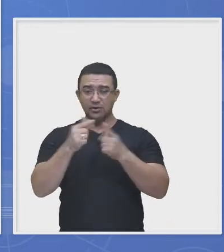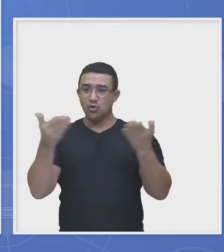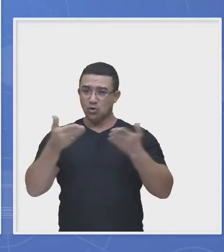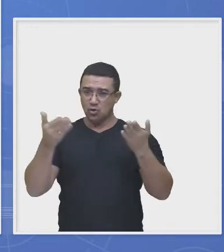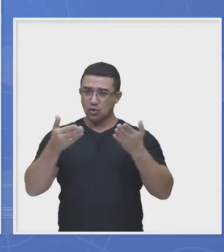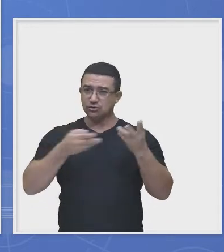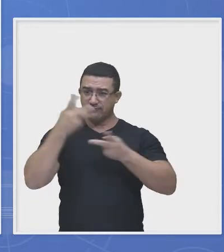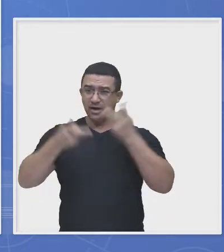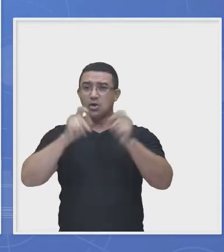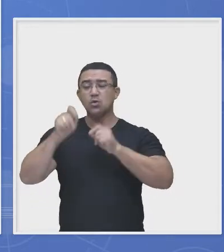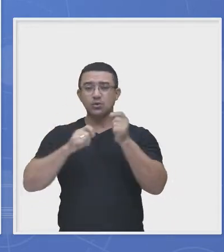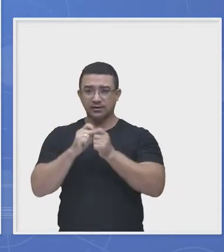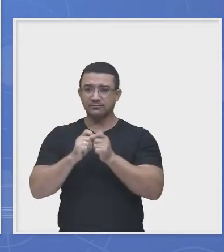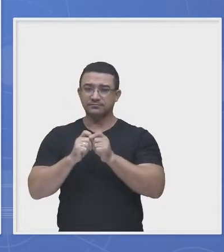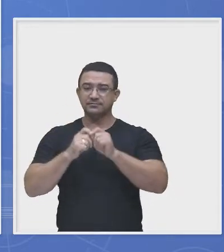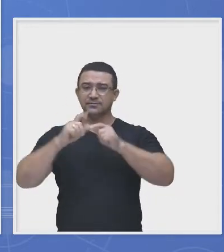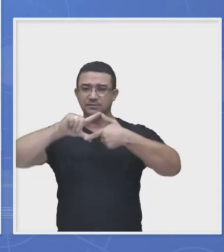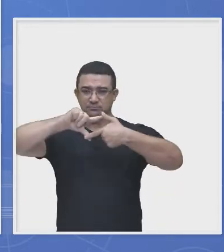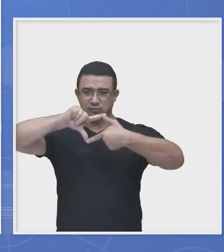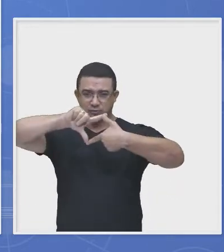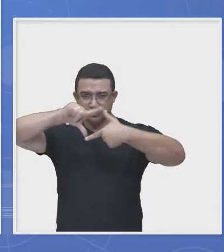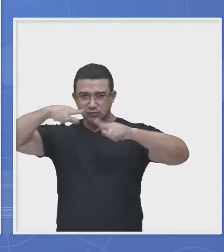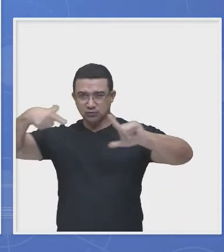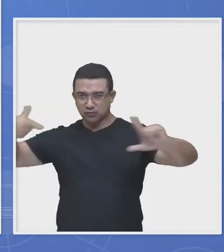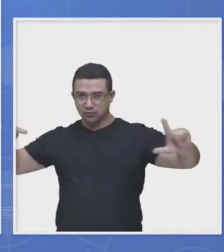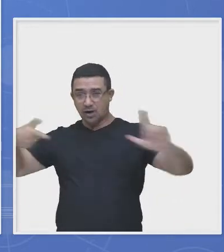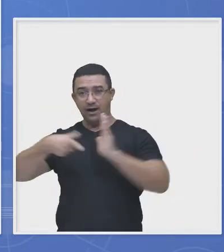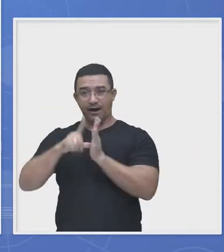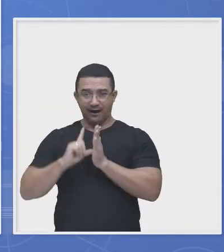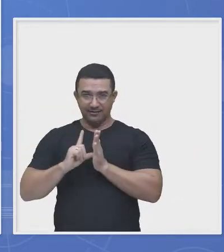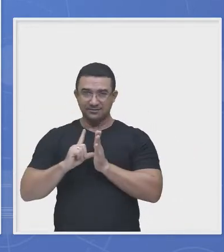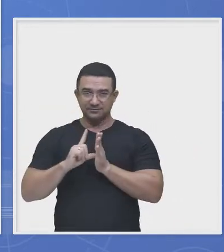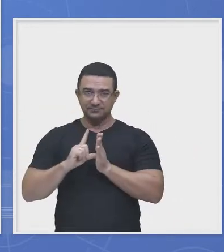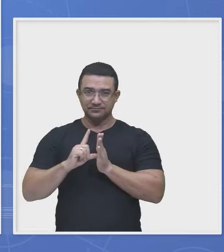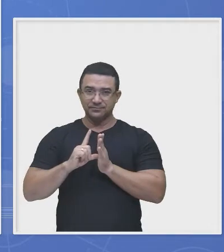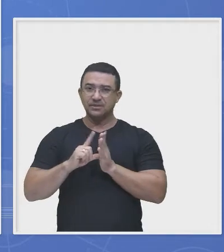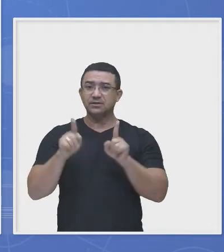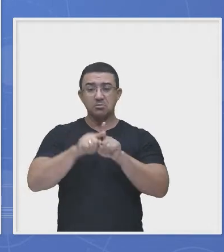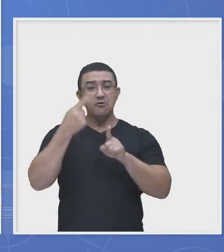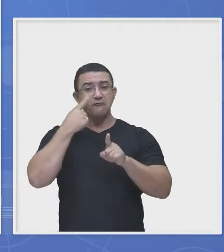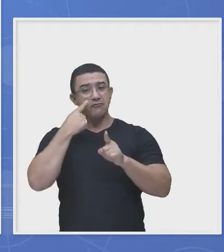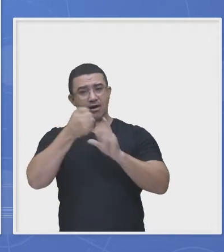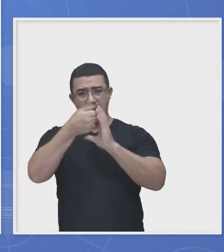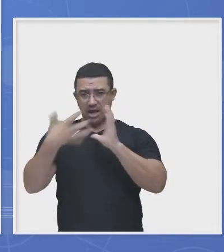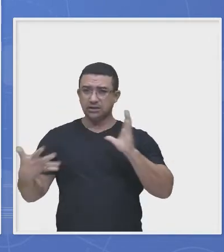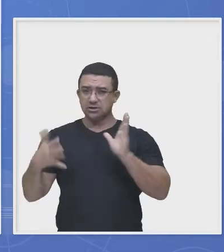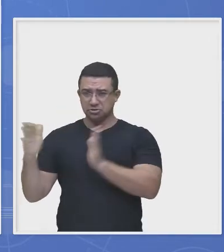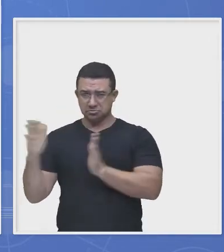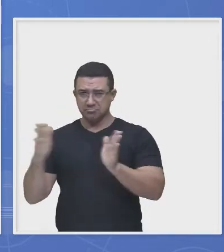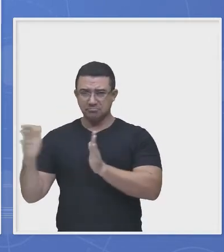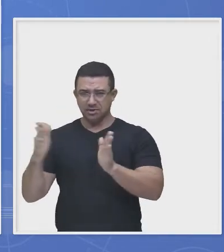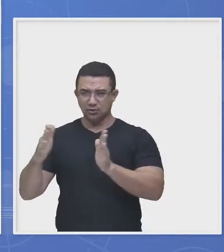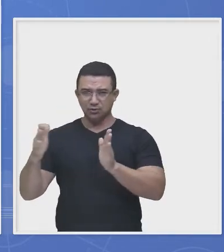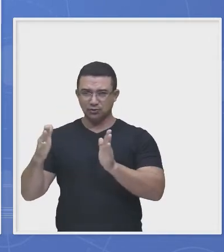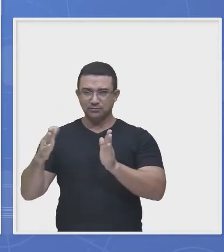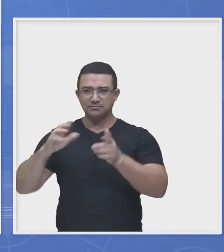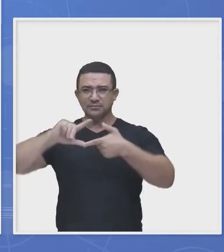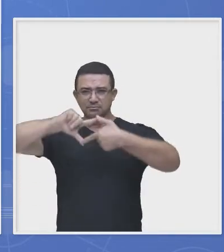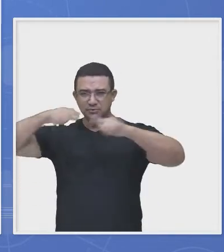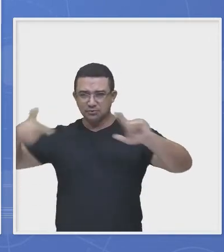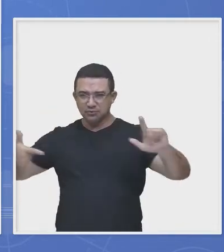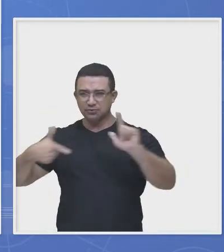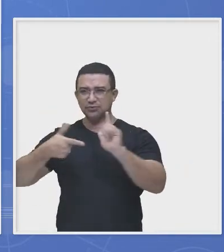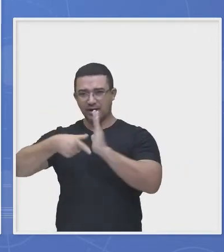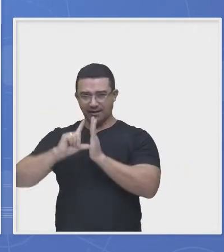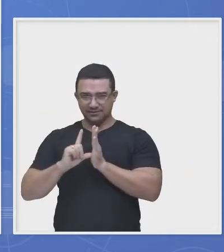pré-modernismo. Então, vamos ver o contexto de produção e também as características desse período. Certo? Então, começo